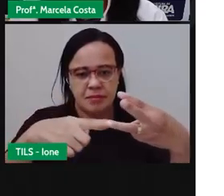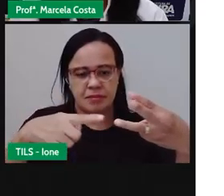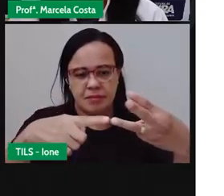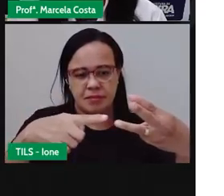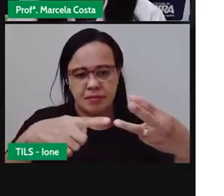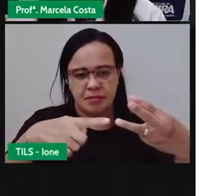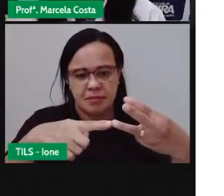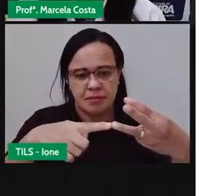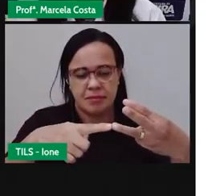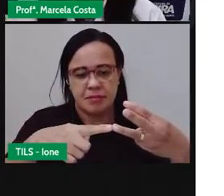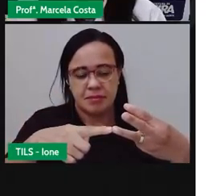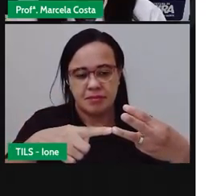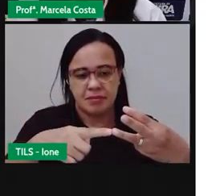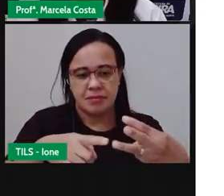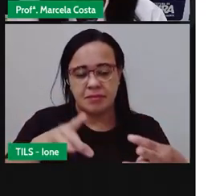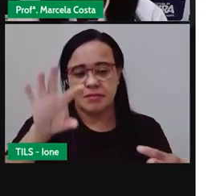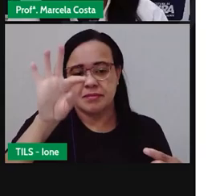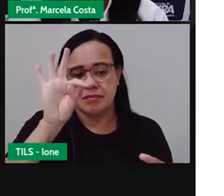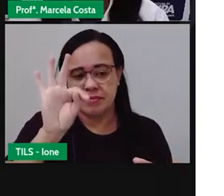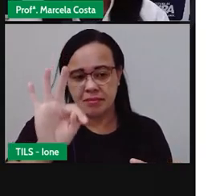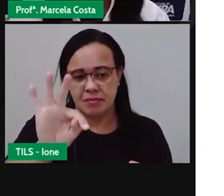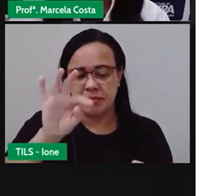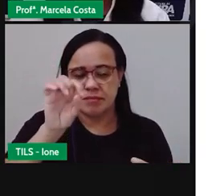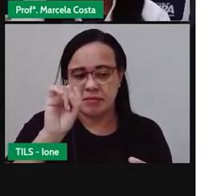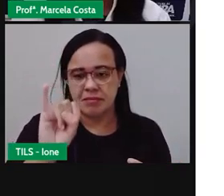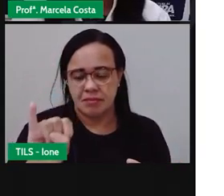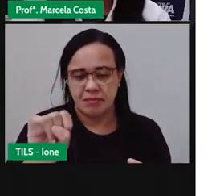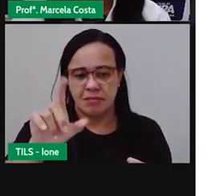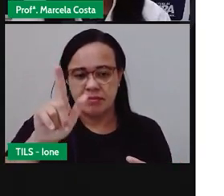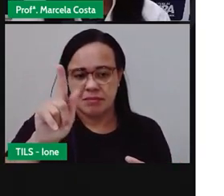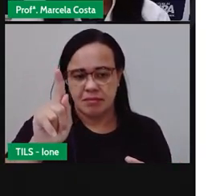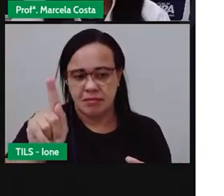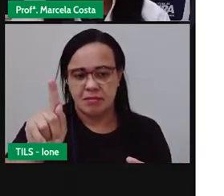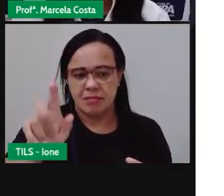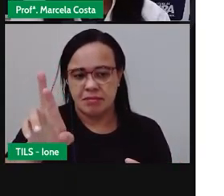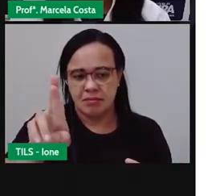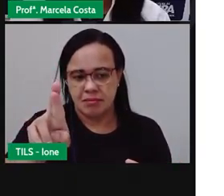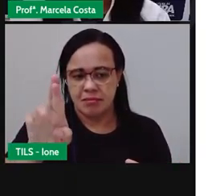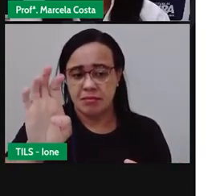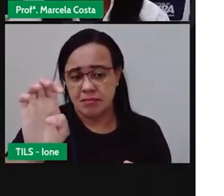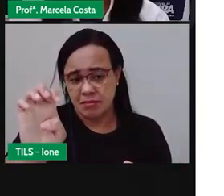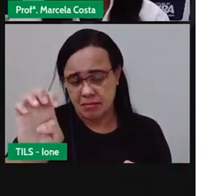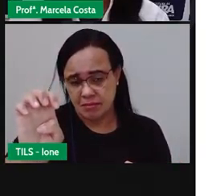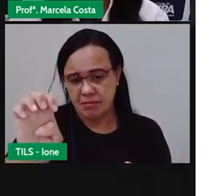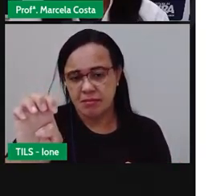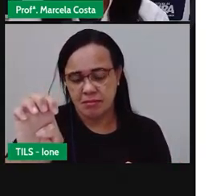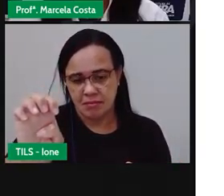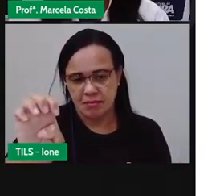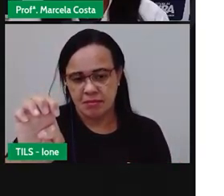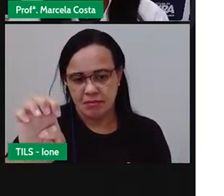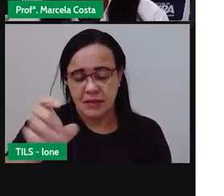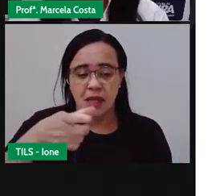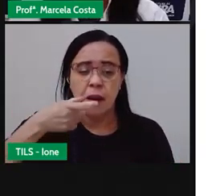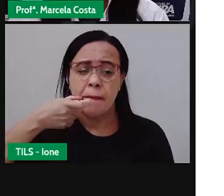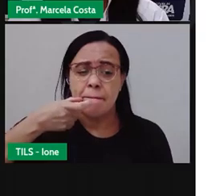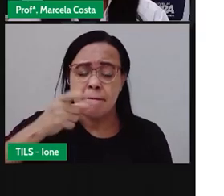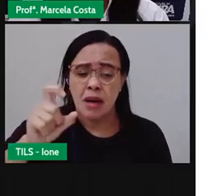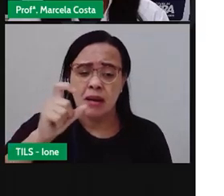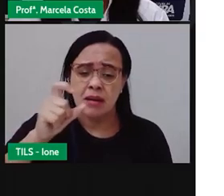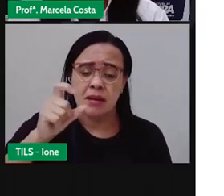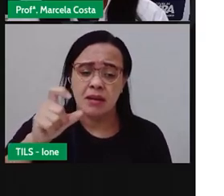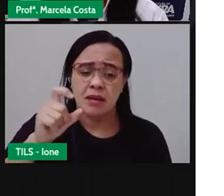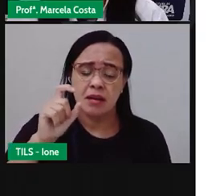Agora a gente tem aqui, ó, tigre, tigre. Olha que nessa palavra a gente vai